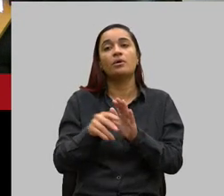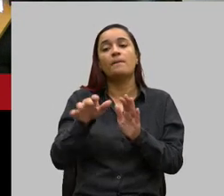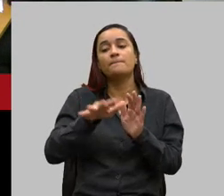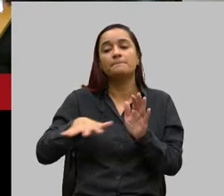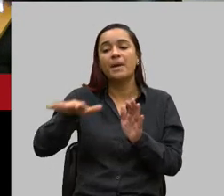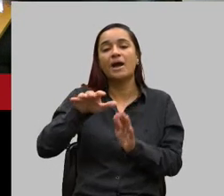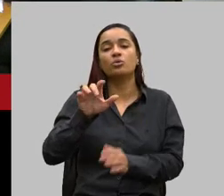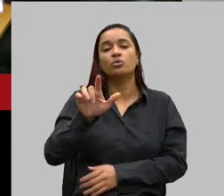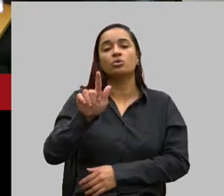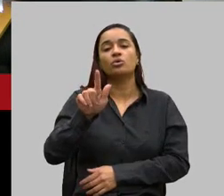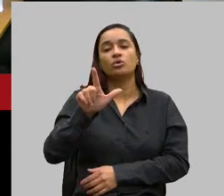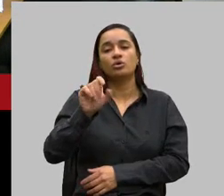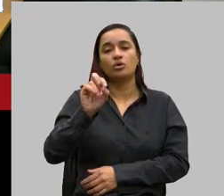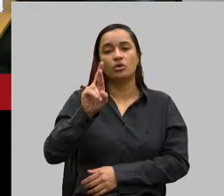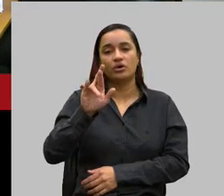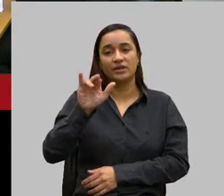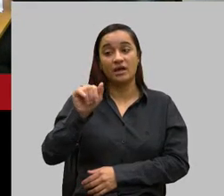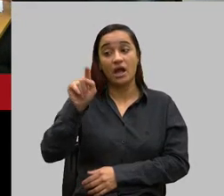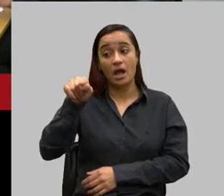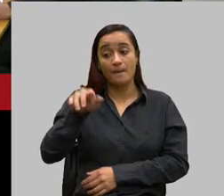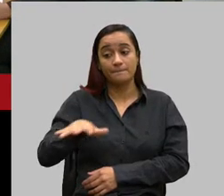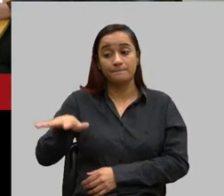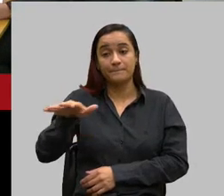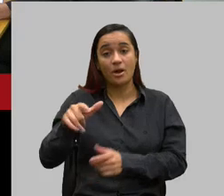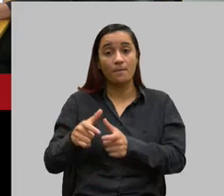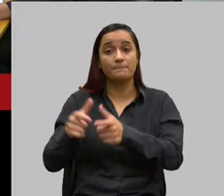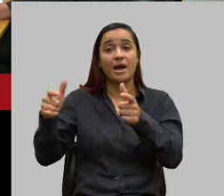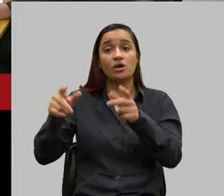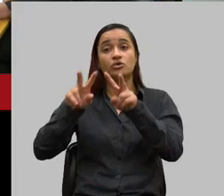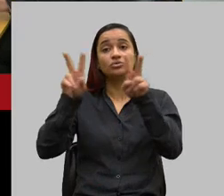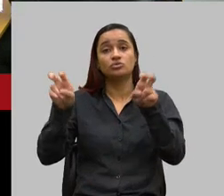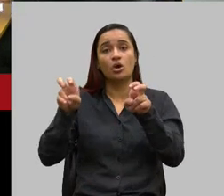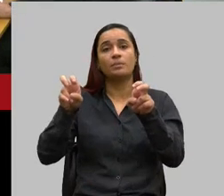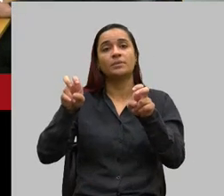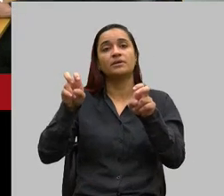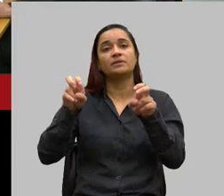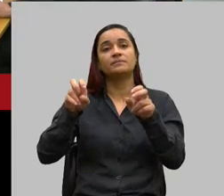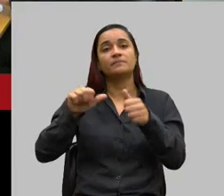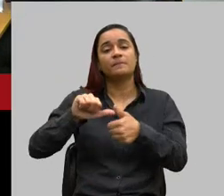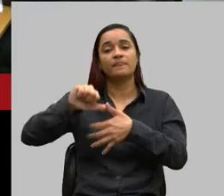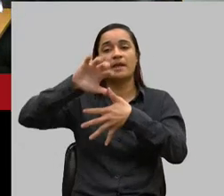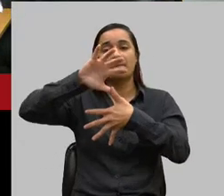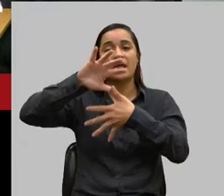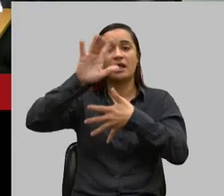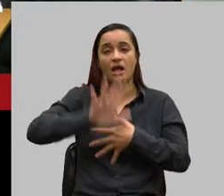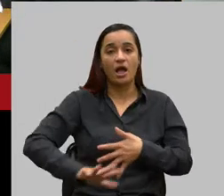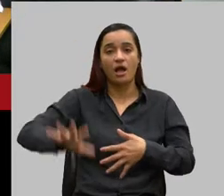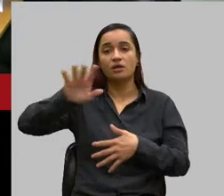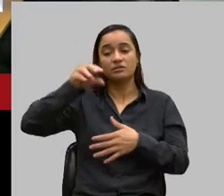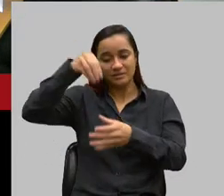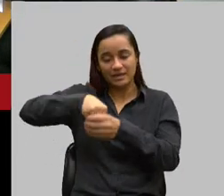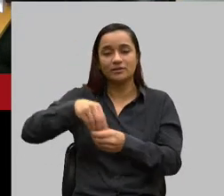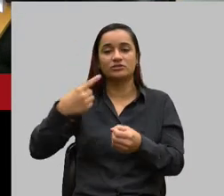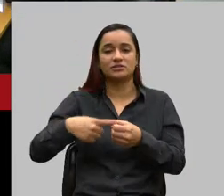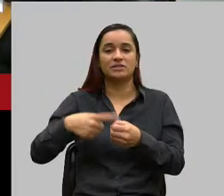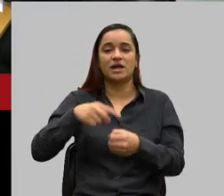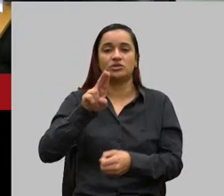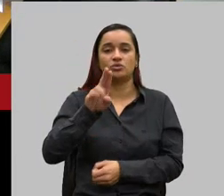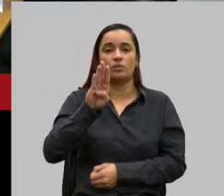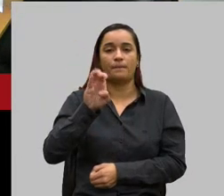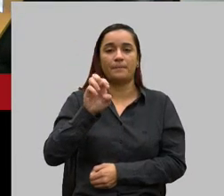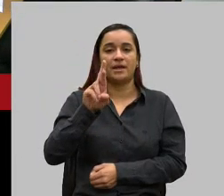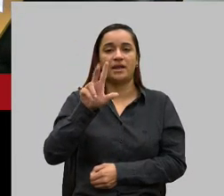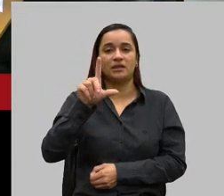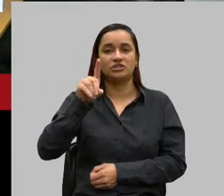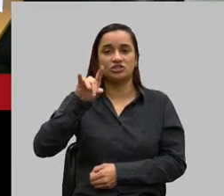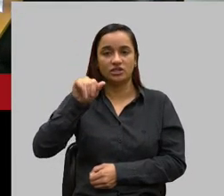é um dos maiores bairros a serem regularizados da América Latina dentro da cidade de Uberlândia Então parabéns por esse trabalho nós precisamos desse investimento